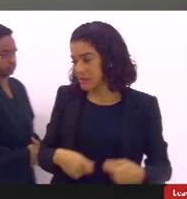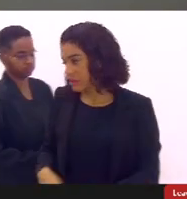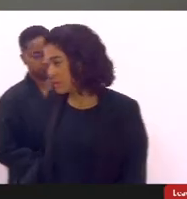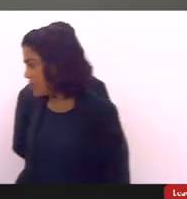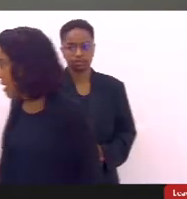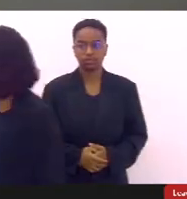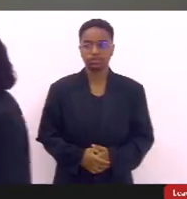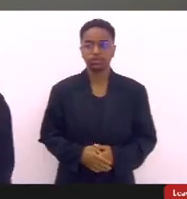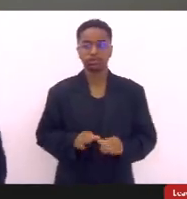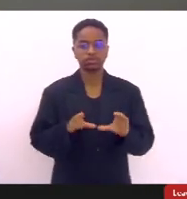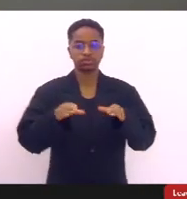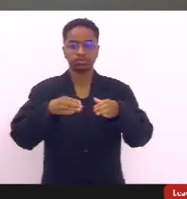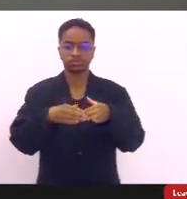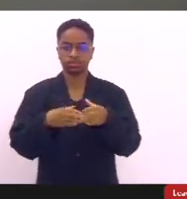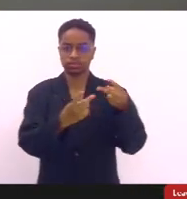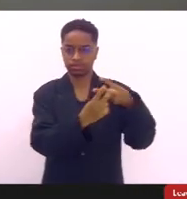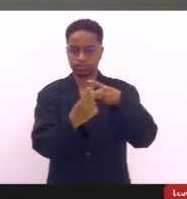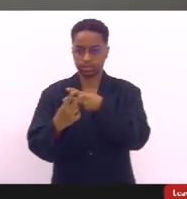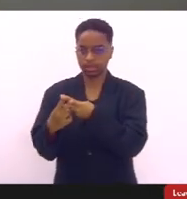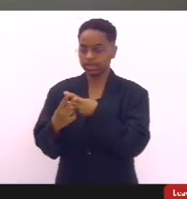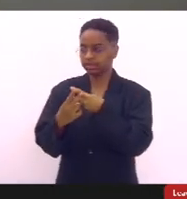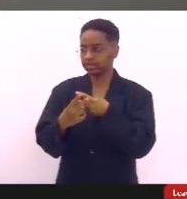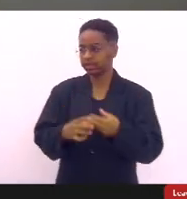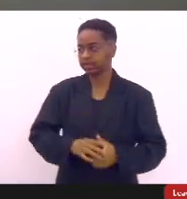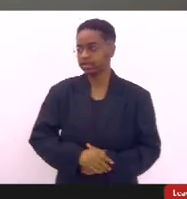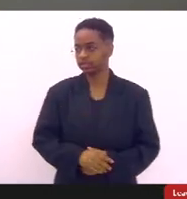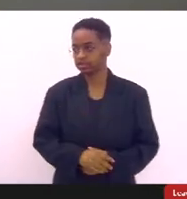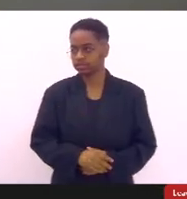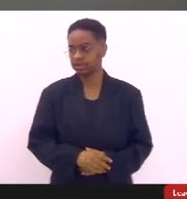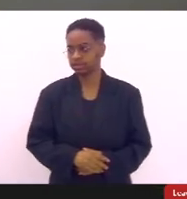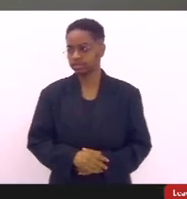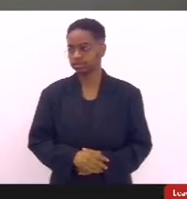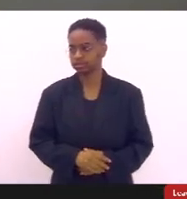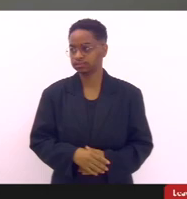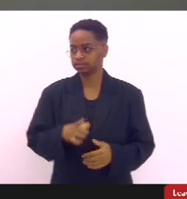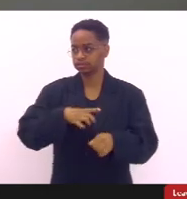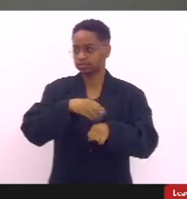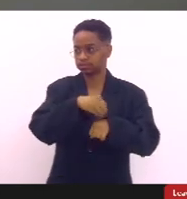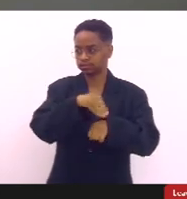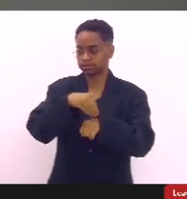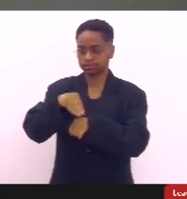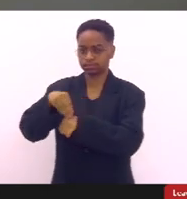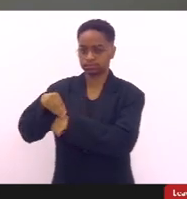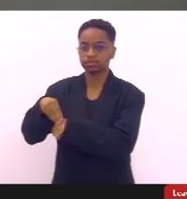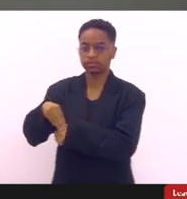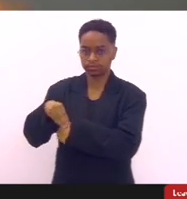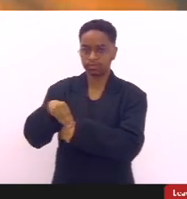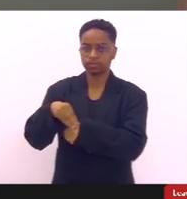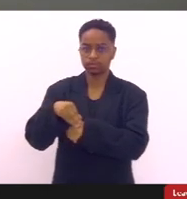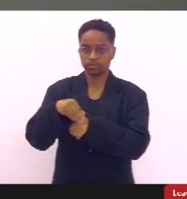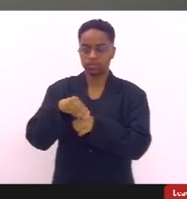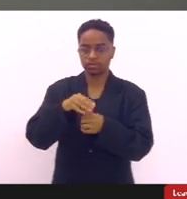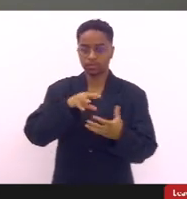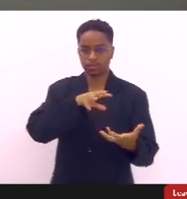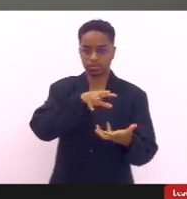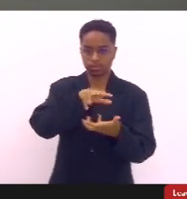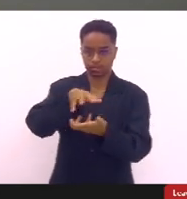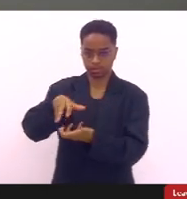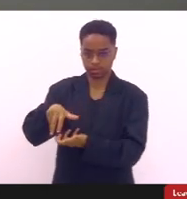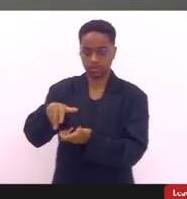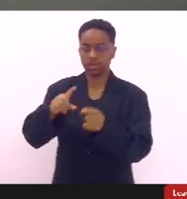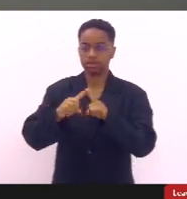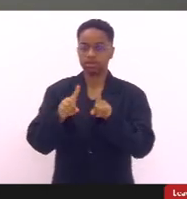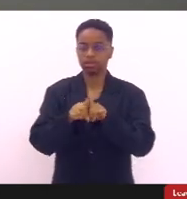na população presa. Ela é recomendada pelas recomendações nacionais de tuberculose, por todas as